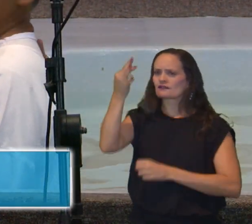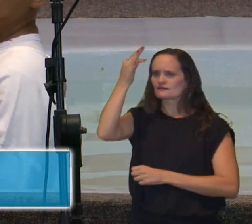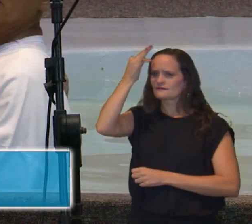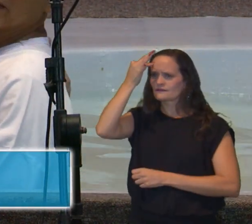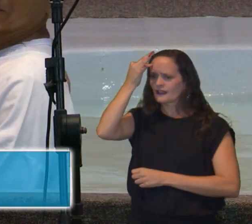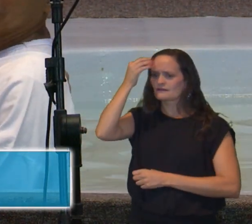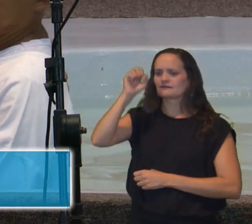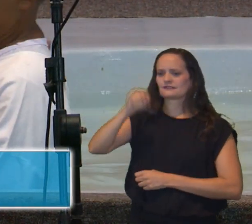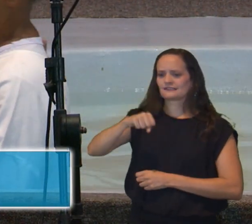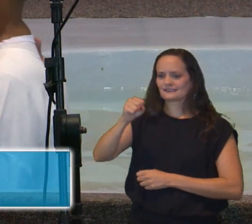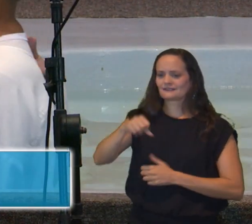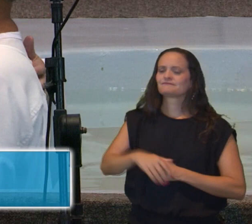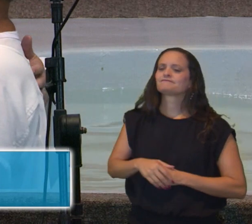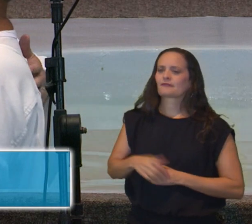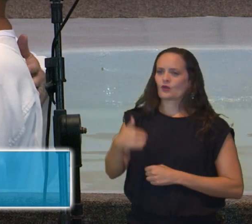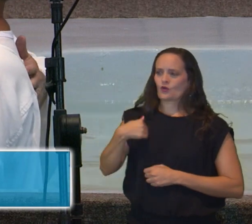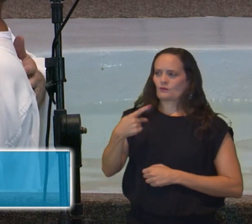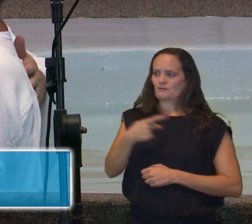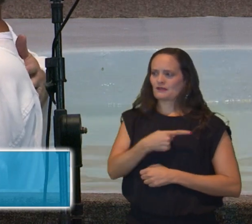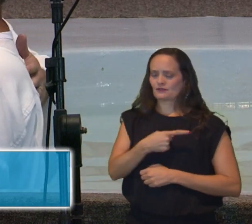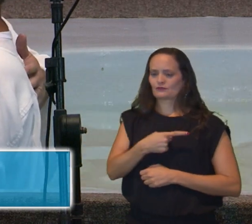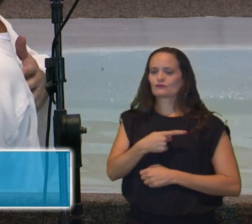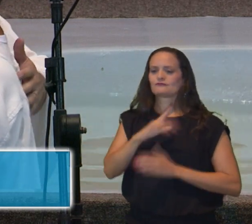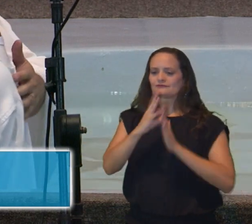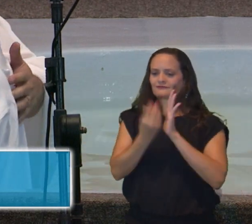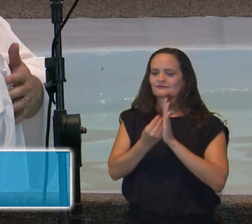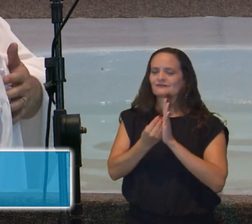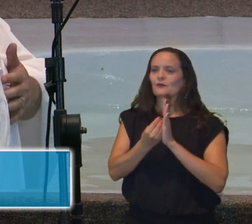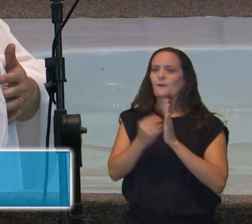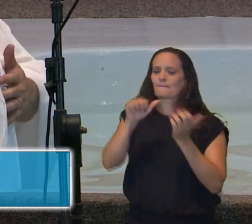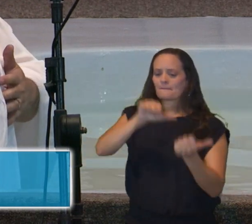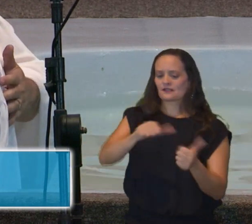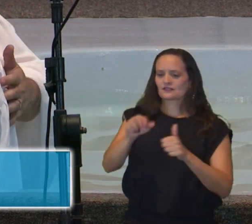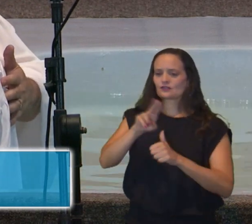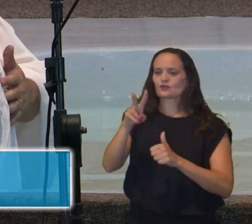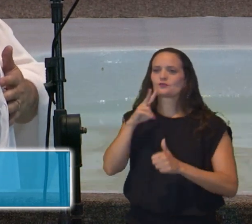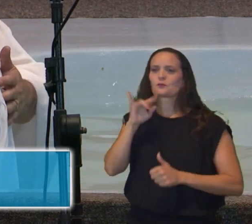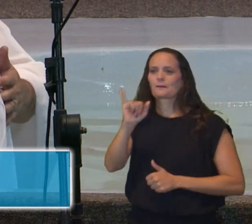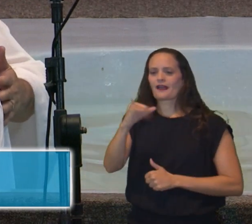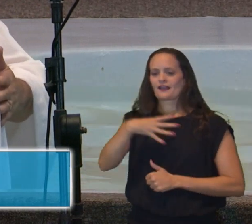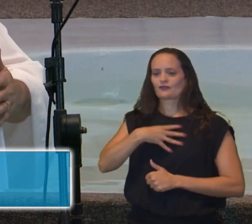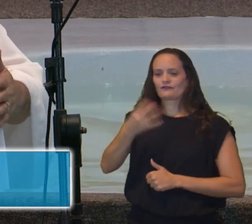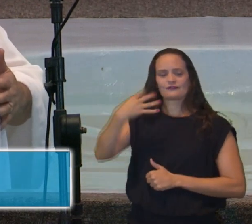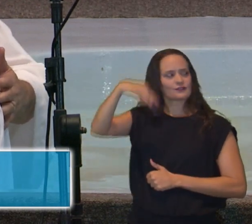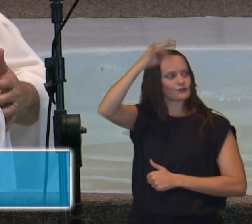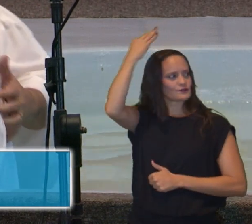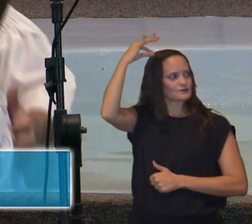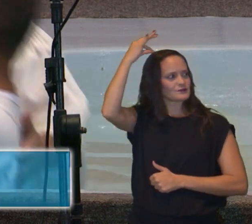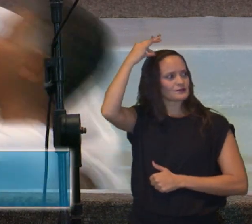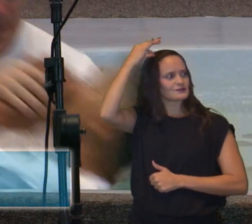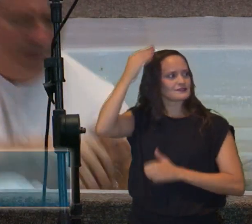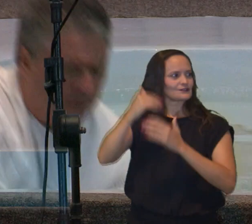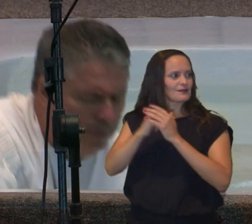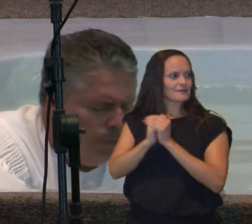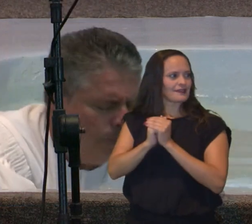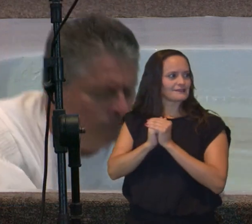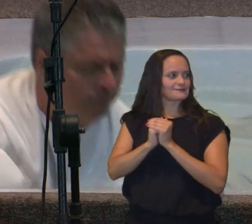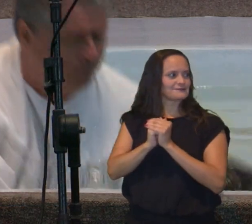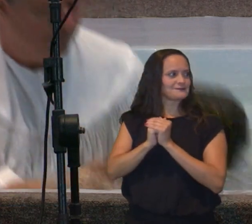fé? Sim. Como ministro do Evangelho, eu batizo em nome do Pai, do Filho e do Espírito Santo. Amém.